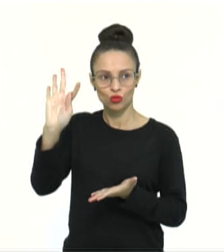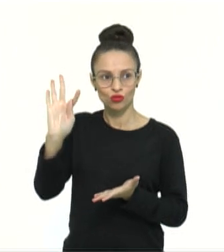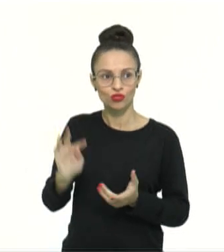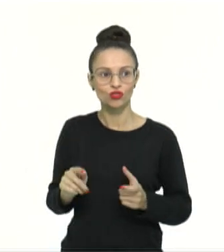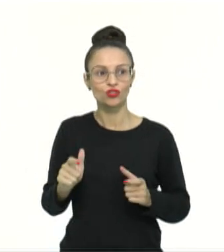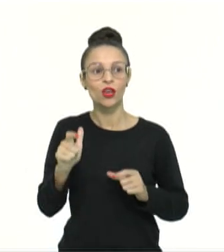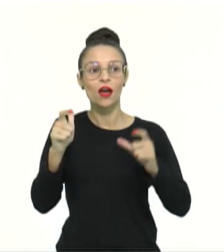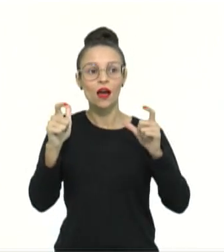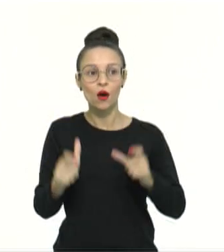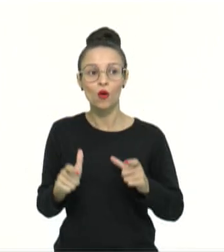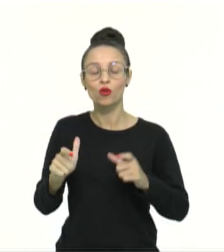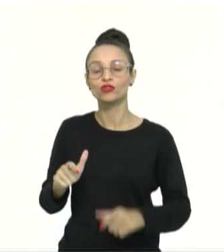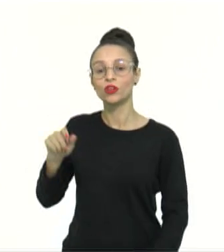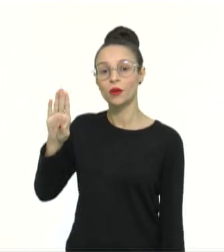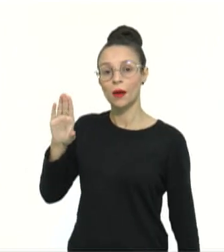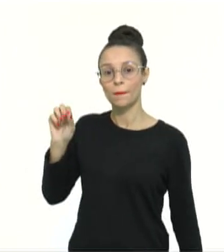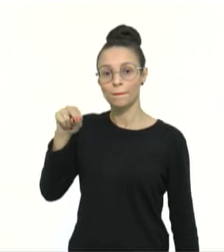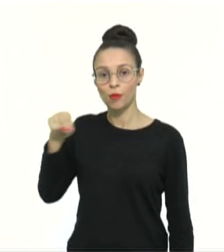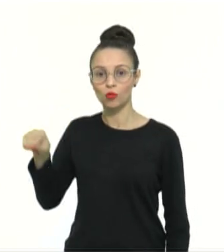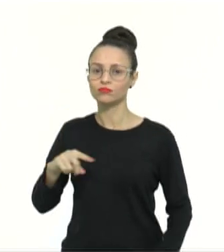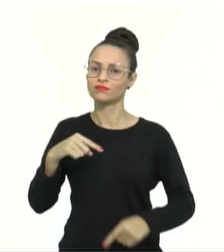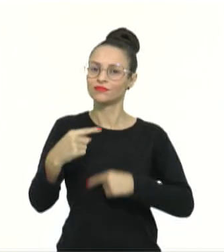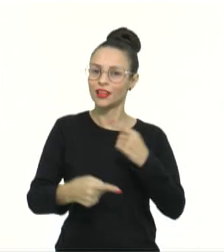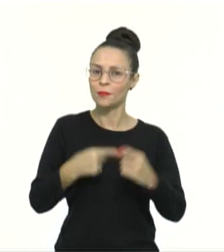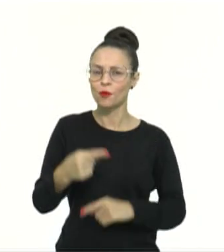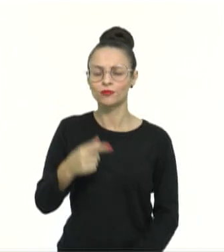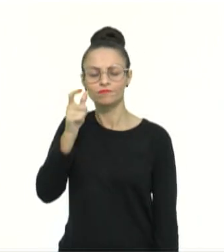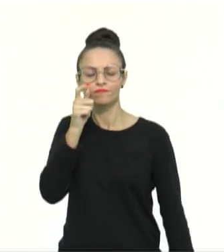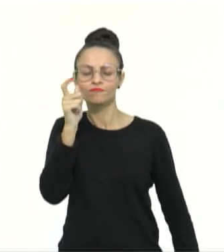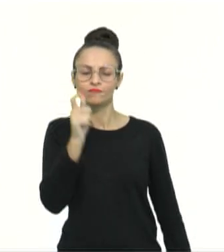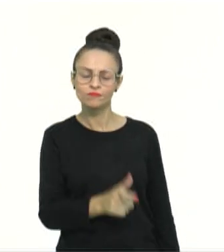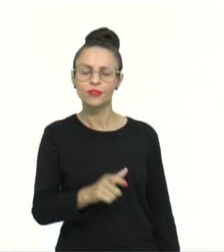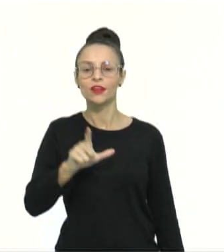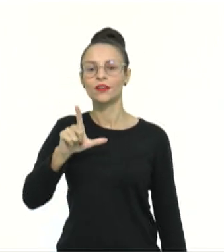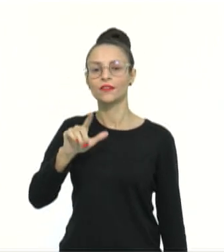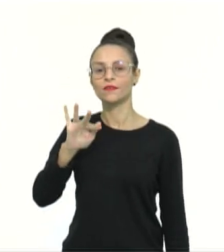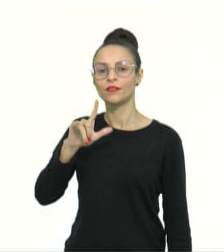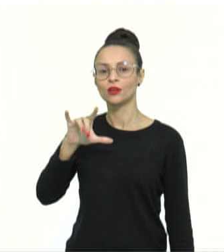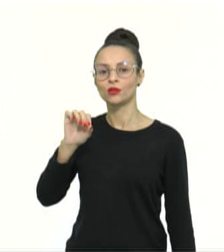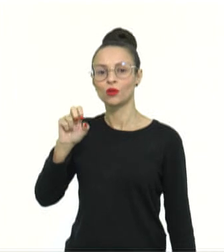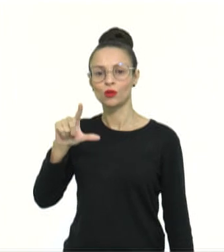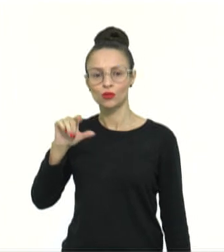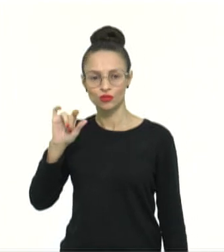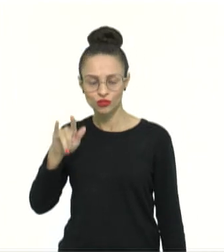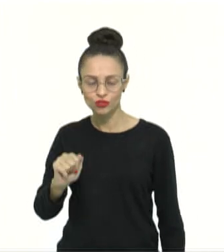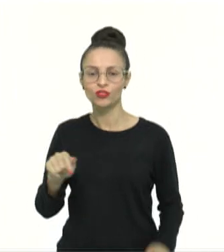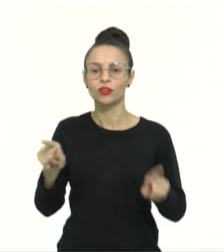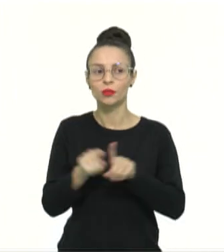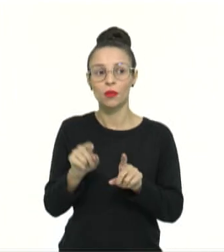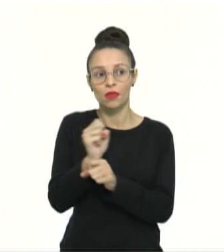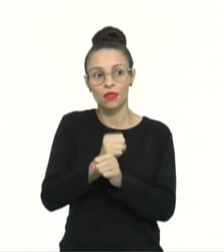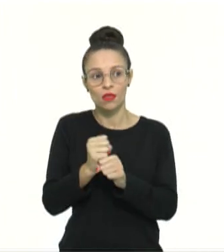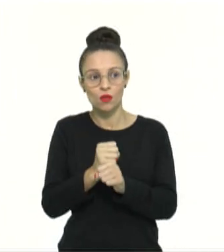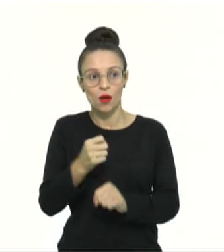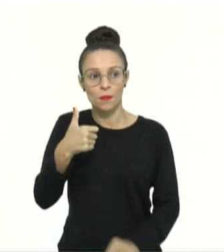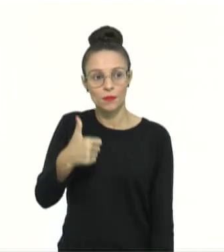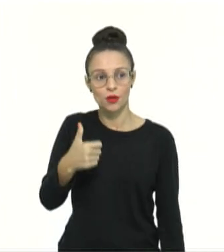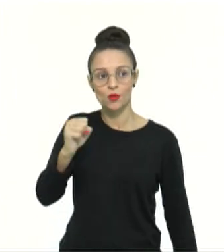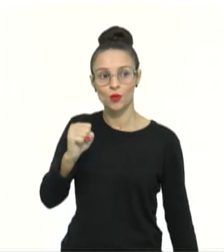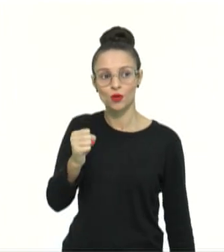E depois ele se interessa por filologia e vai para Leipzig, em